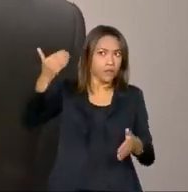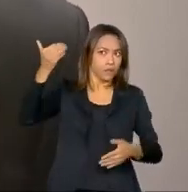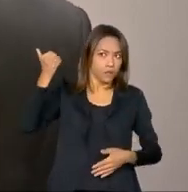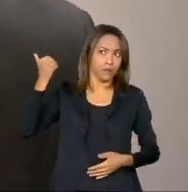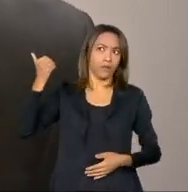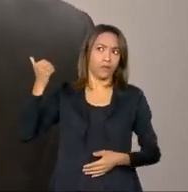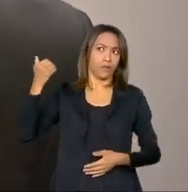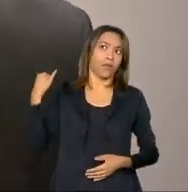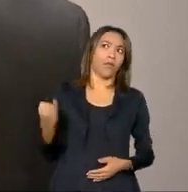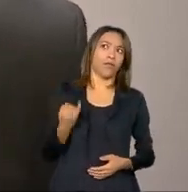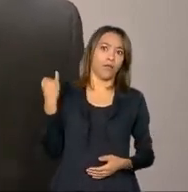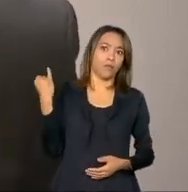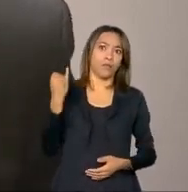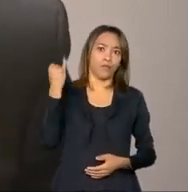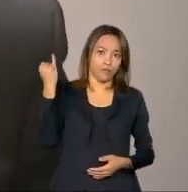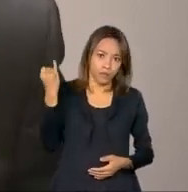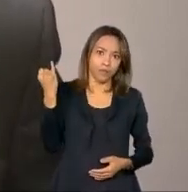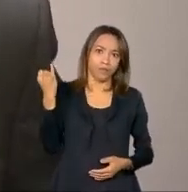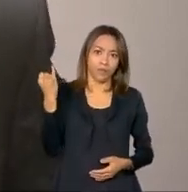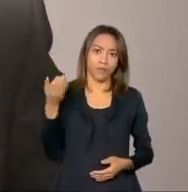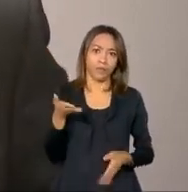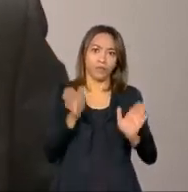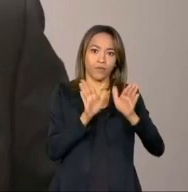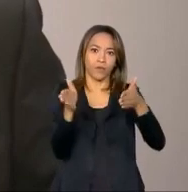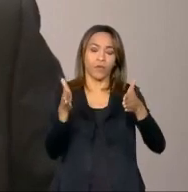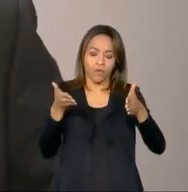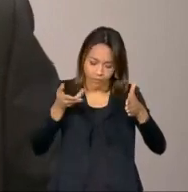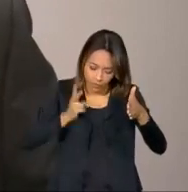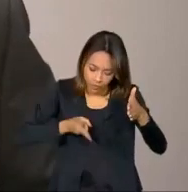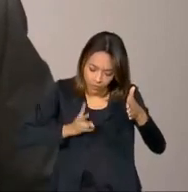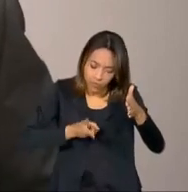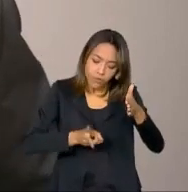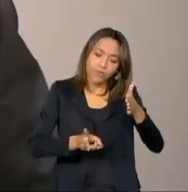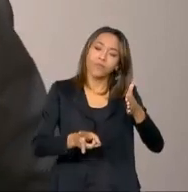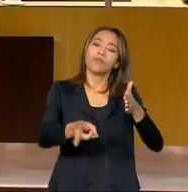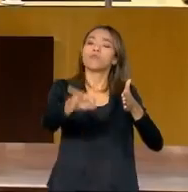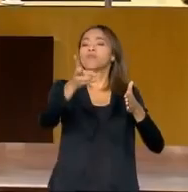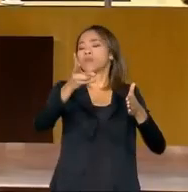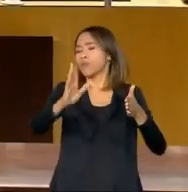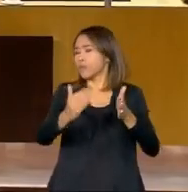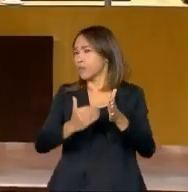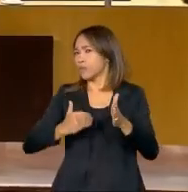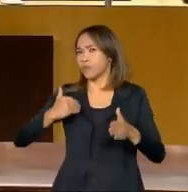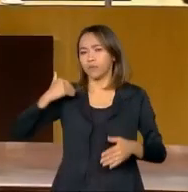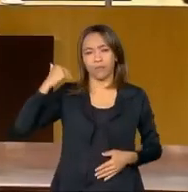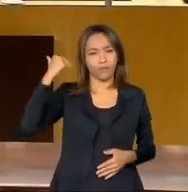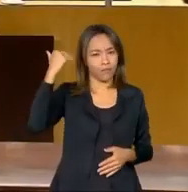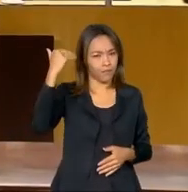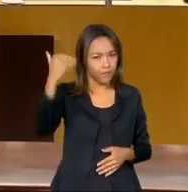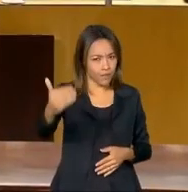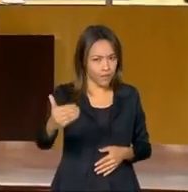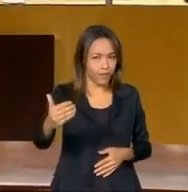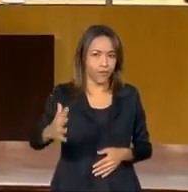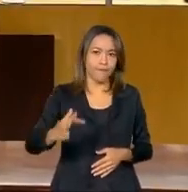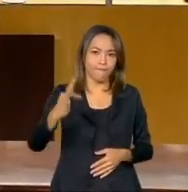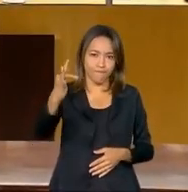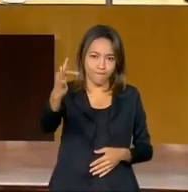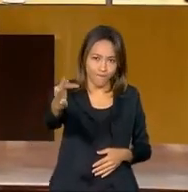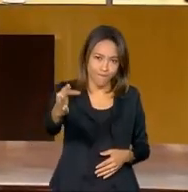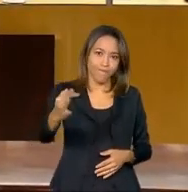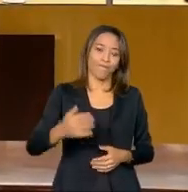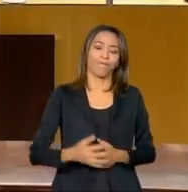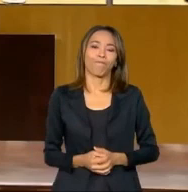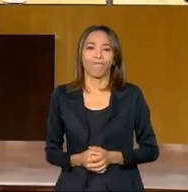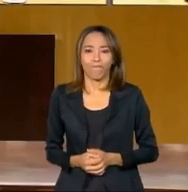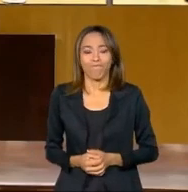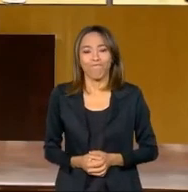Márcio, importante no passado, ele será muito mais importante no futuro.